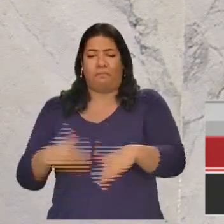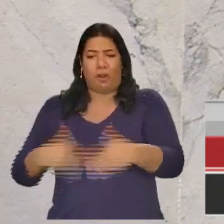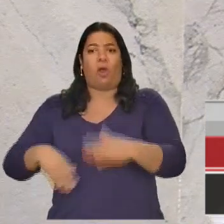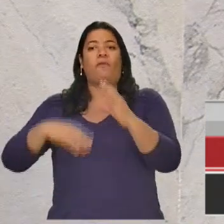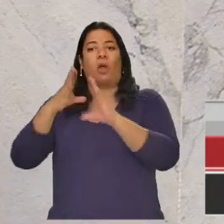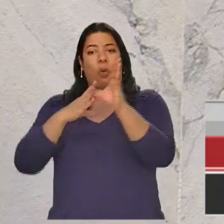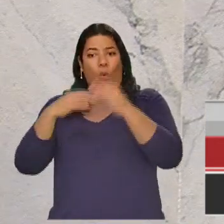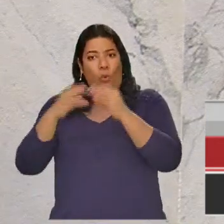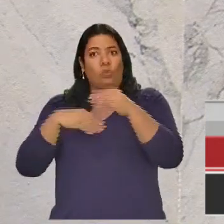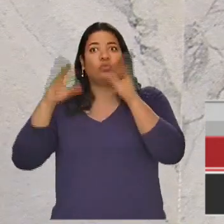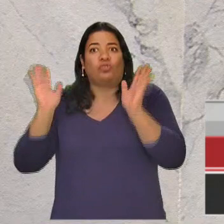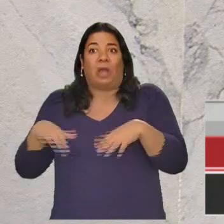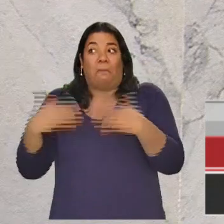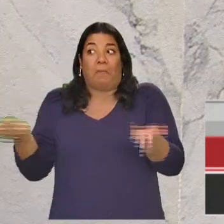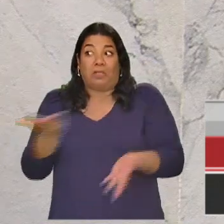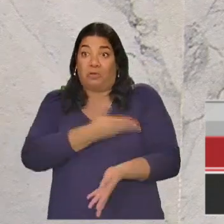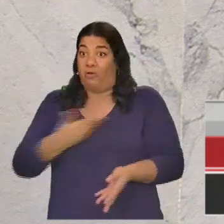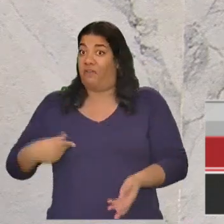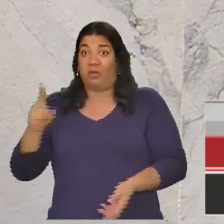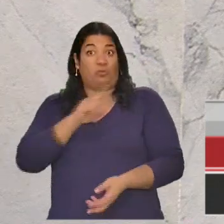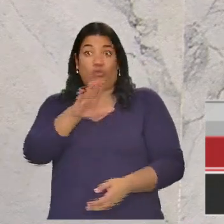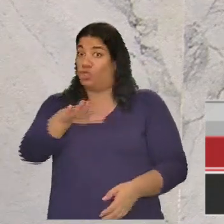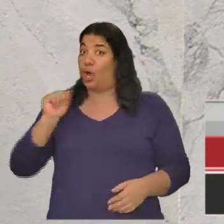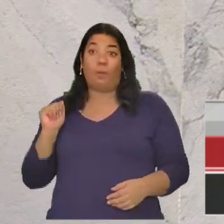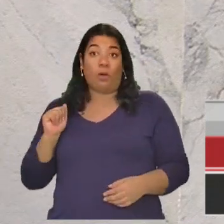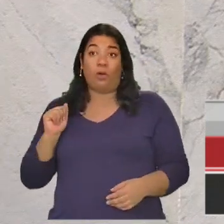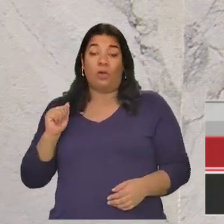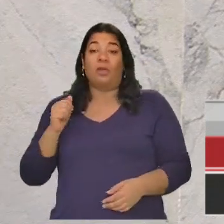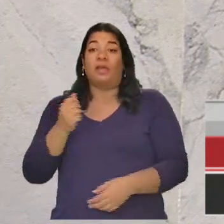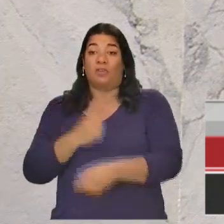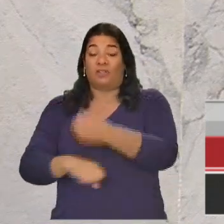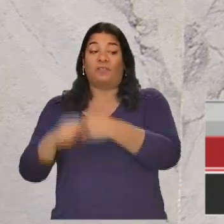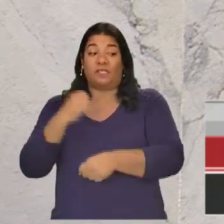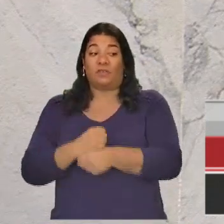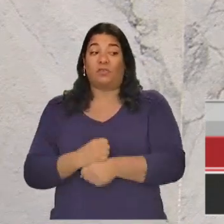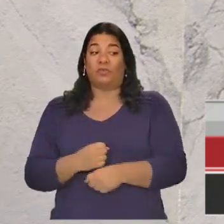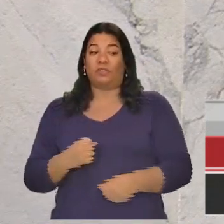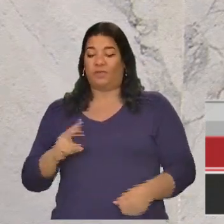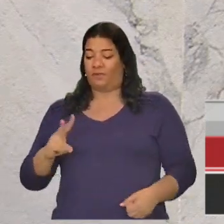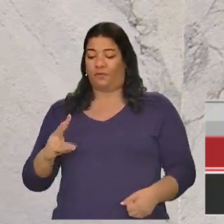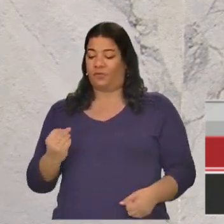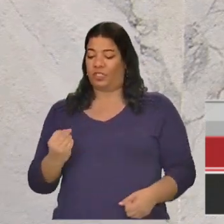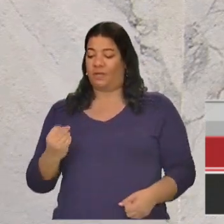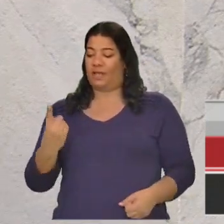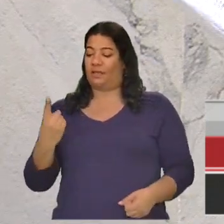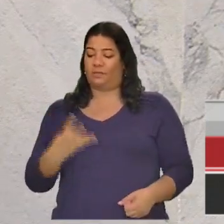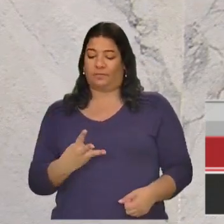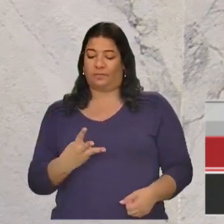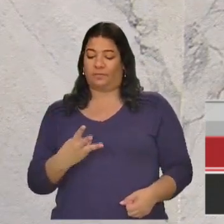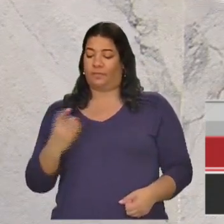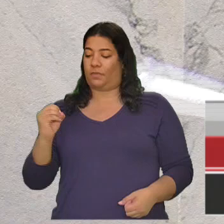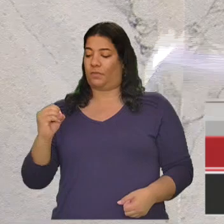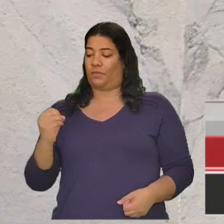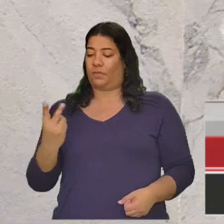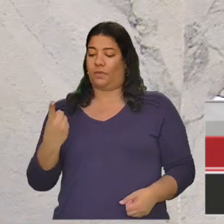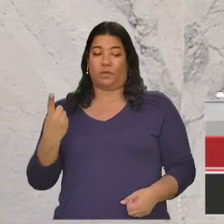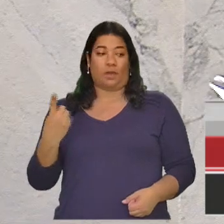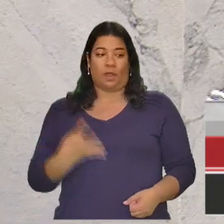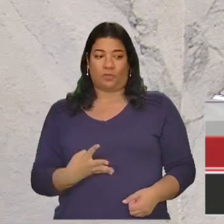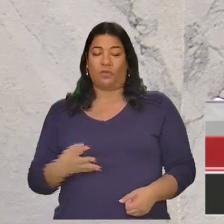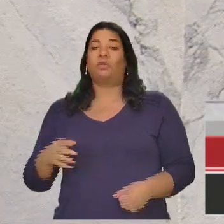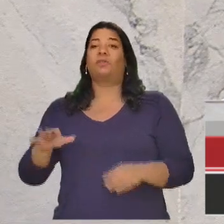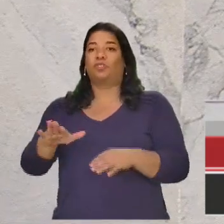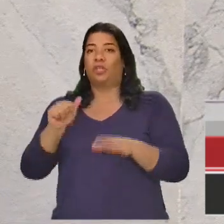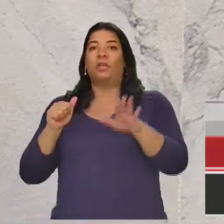o governo não chama de concurso 2013 2014 é 2017 e não tem chamada seu